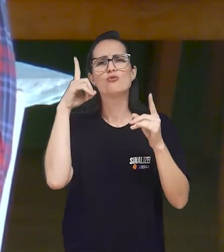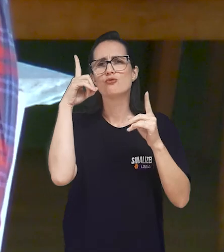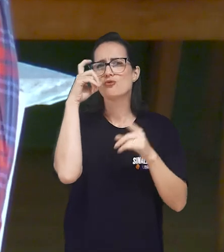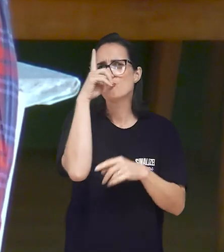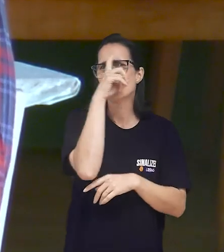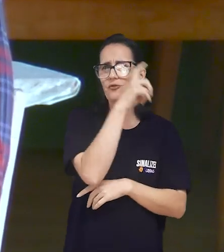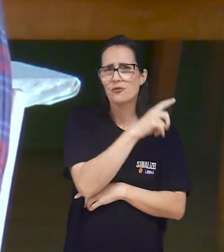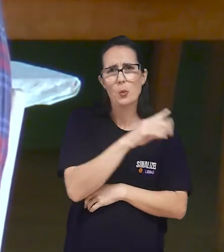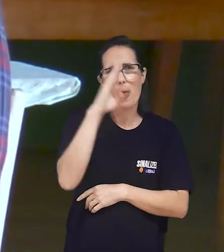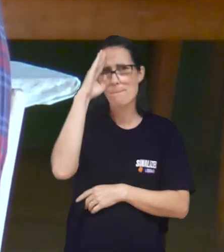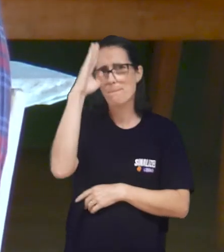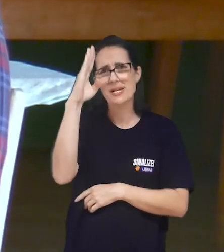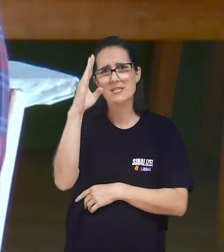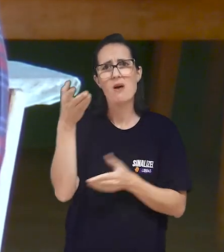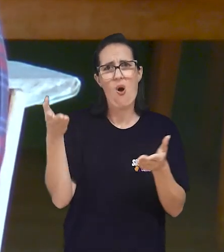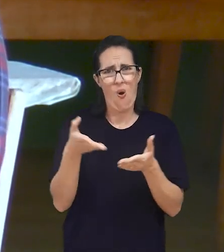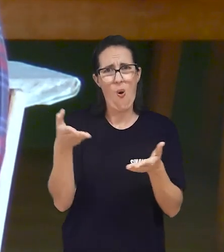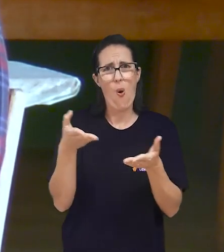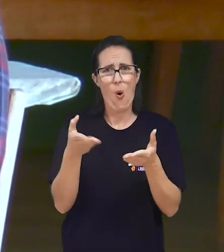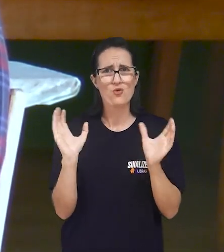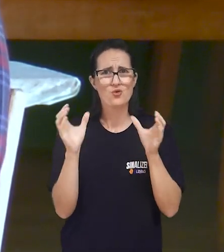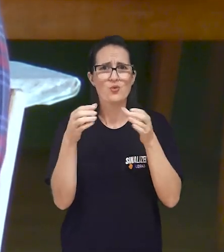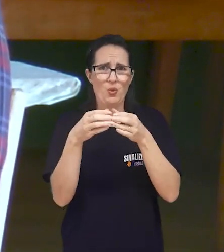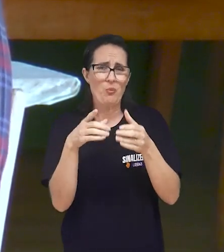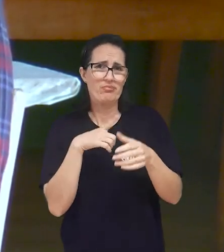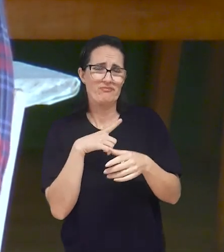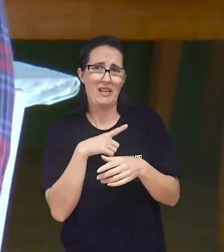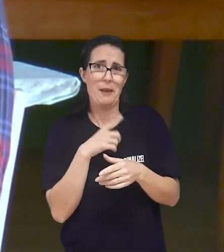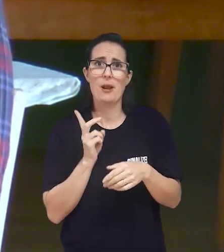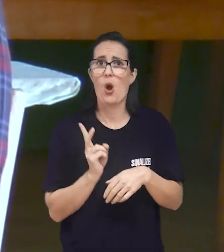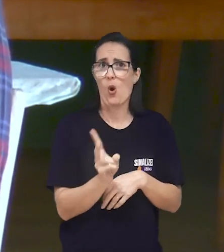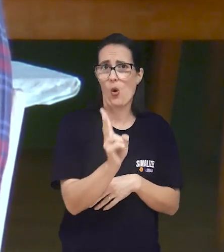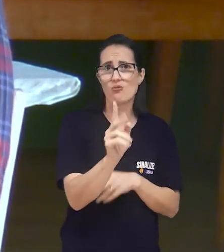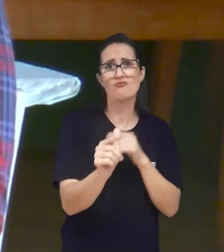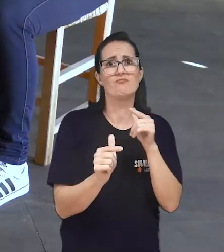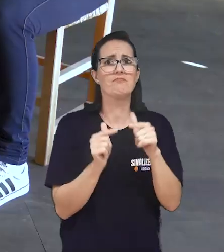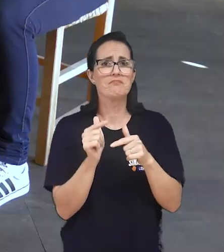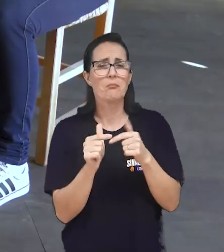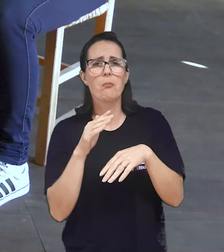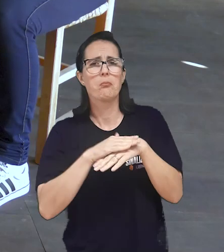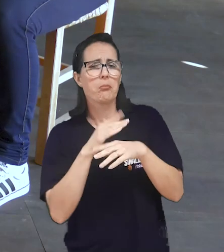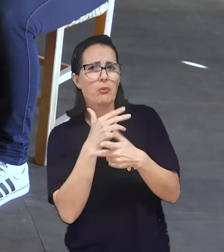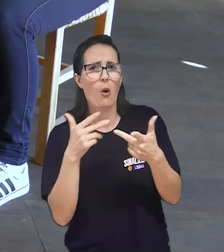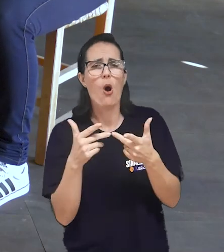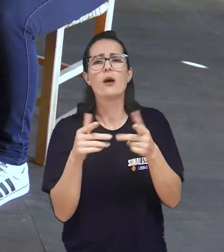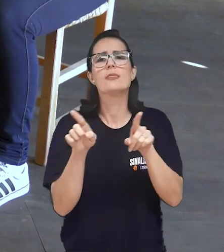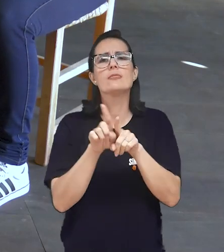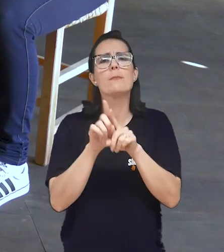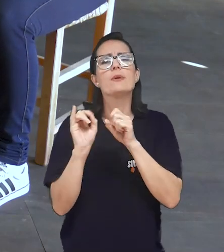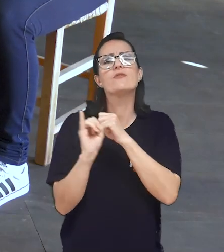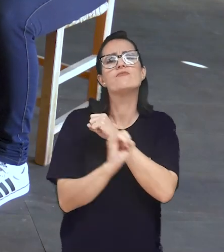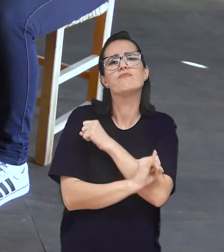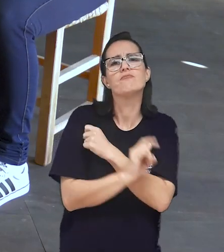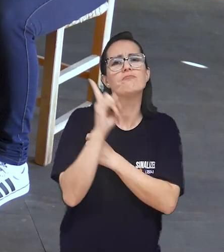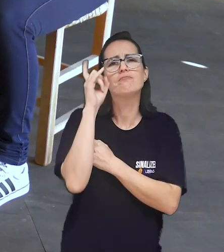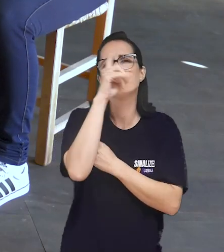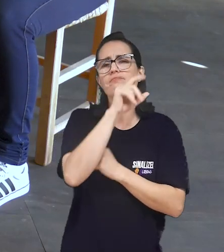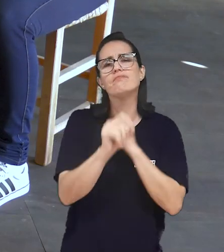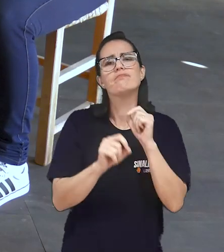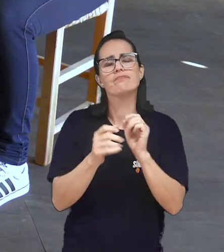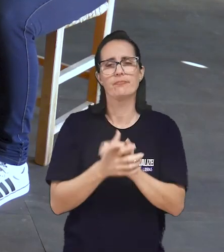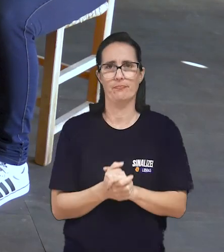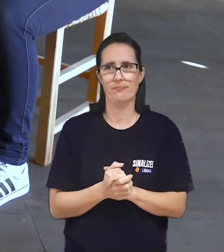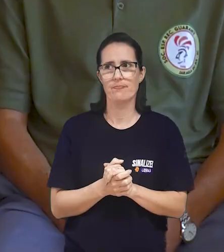dificuldades enfrentadas atualmente pela sociedade para manter as suas atividades e a infraestrutura?